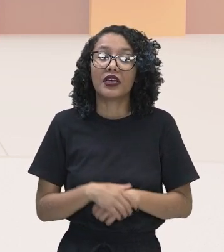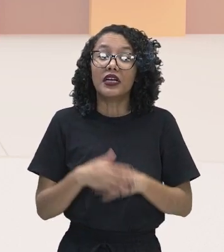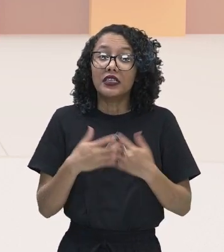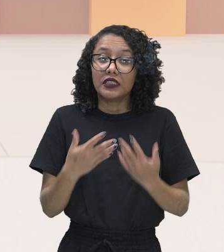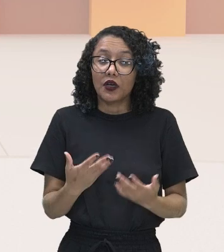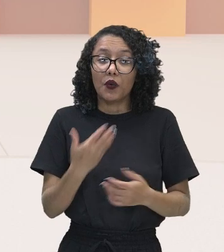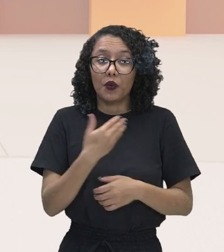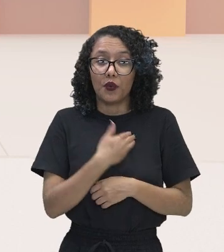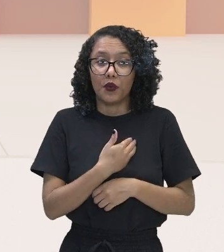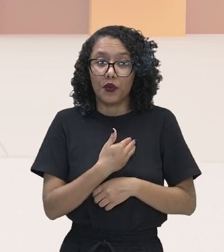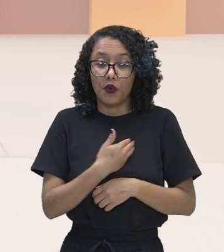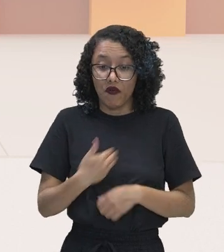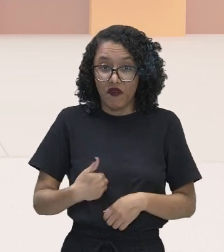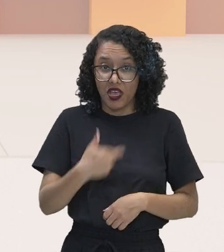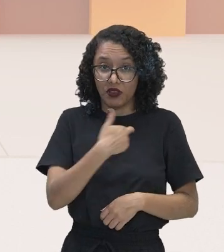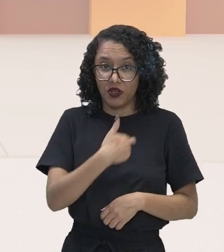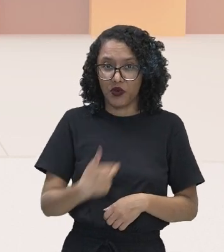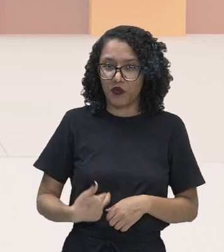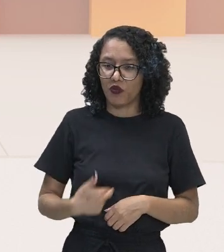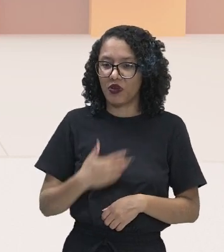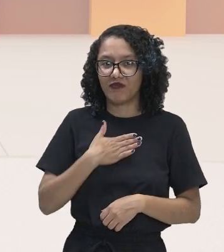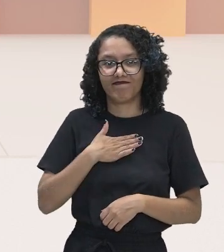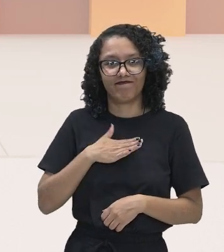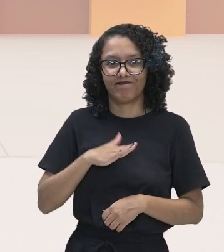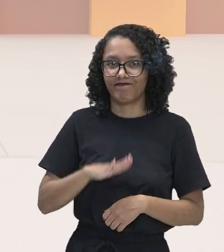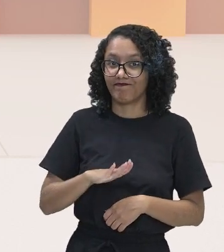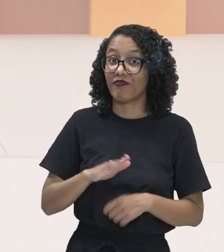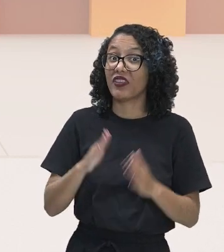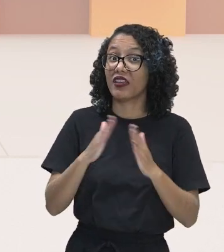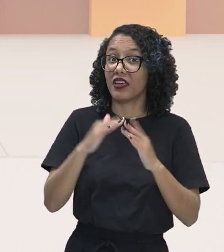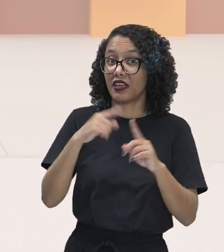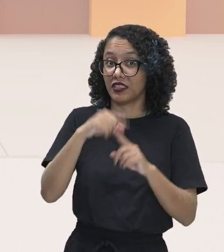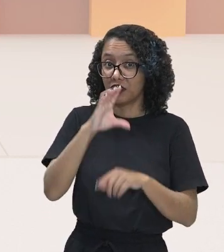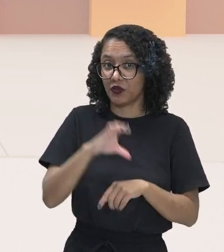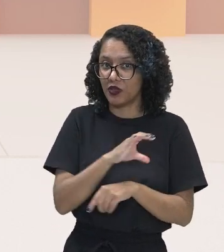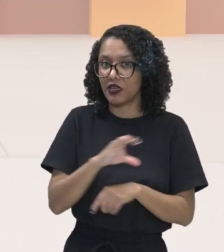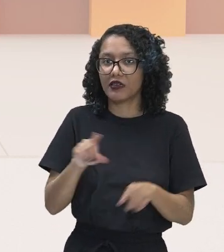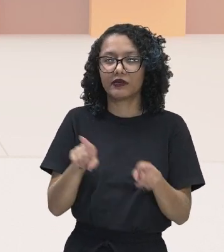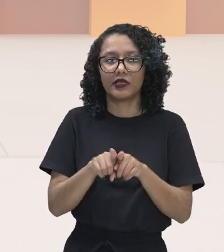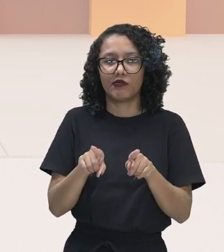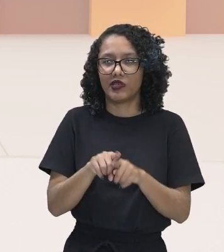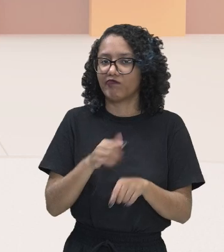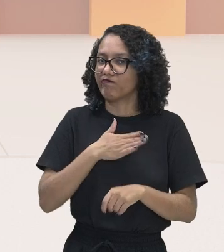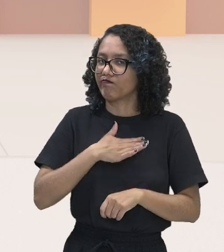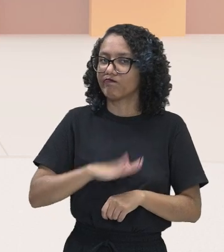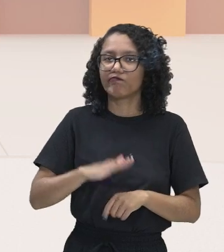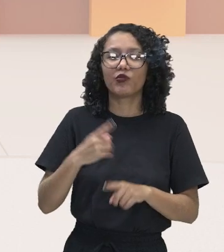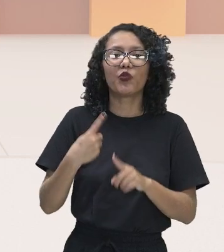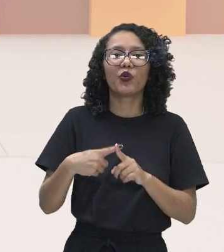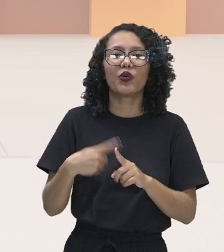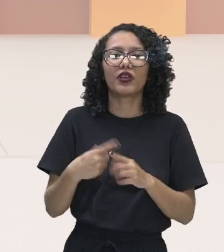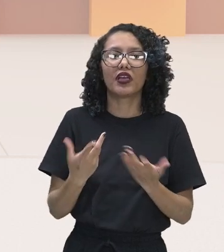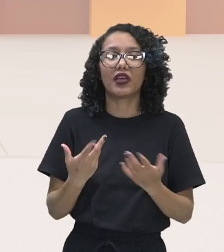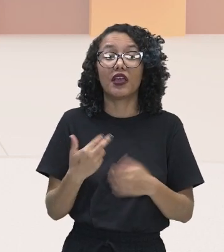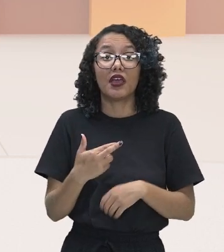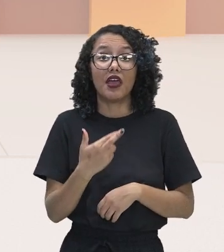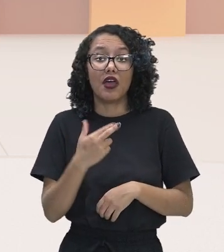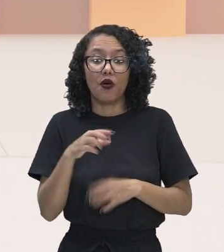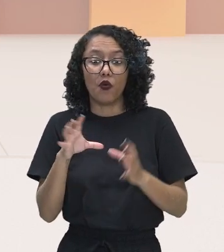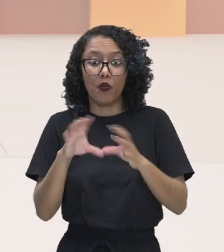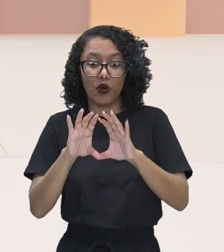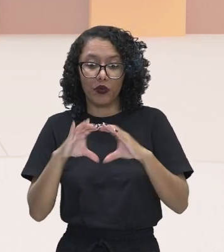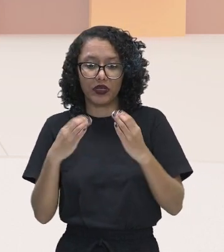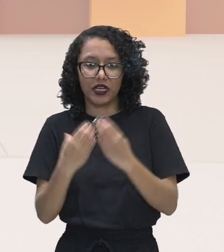pelas elites republicanas e pela Igreja Católica. Por quê? Porque era uma comunidade que criticava a República,